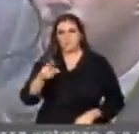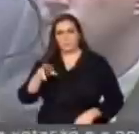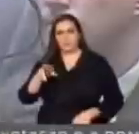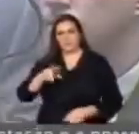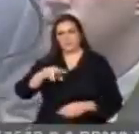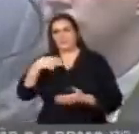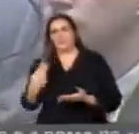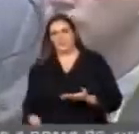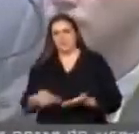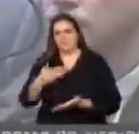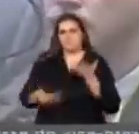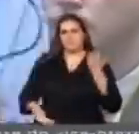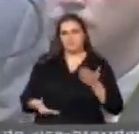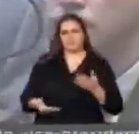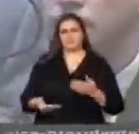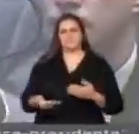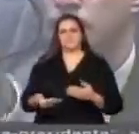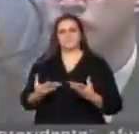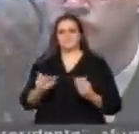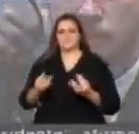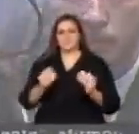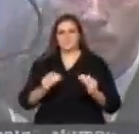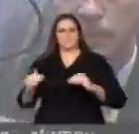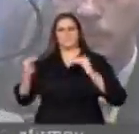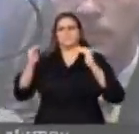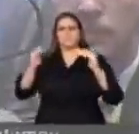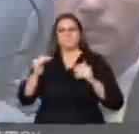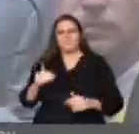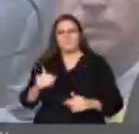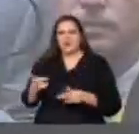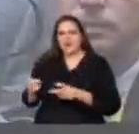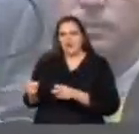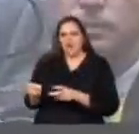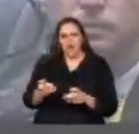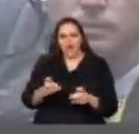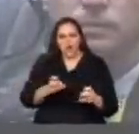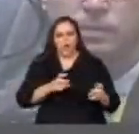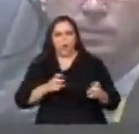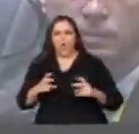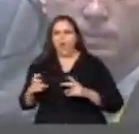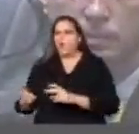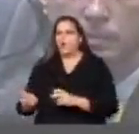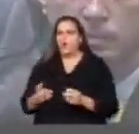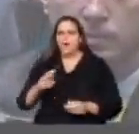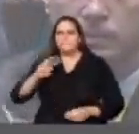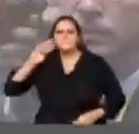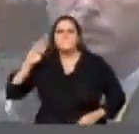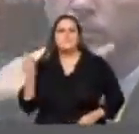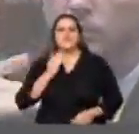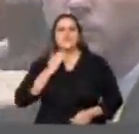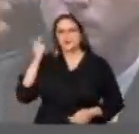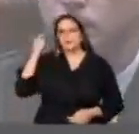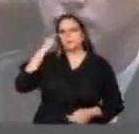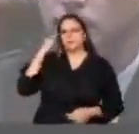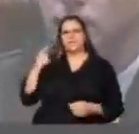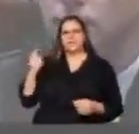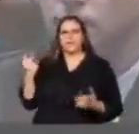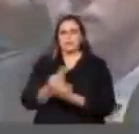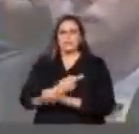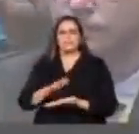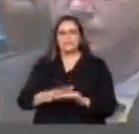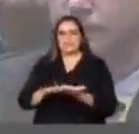É muita soberba abrir rombos bilionários nos cofres públicos e achar que não vai acontecer